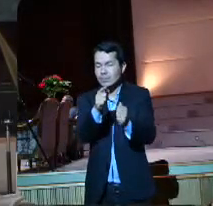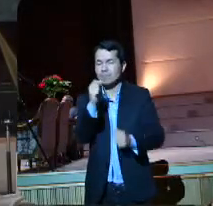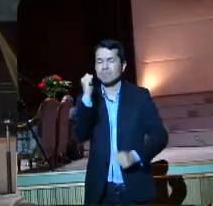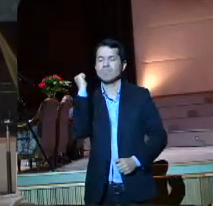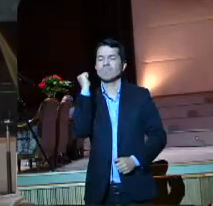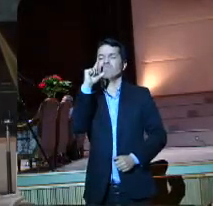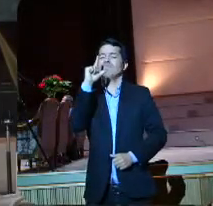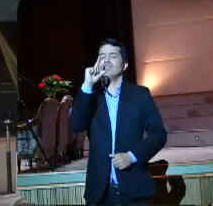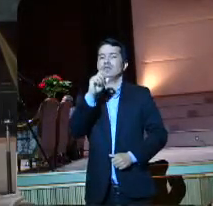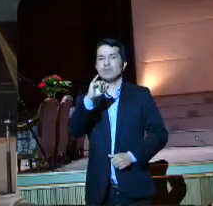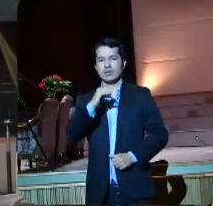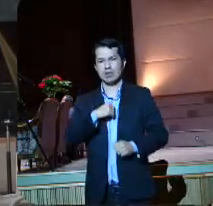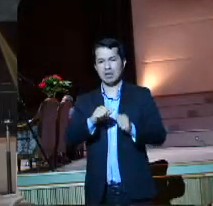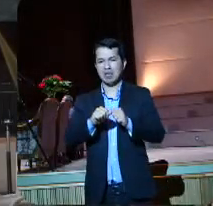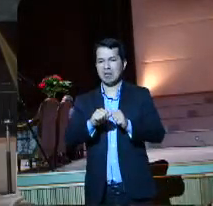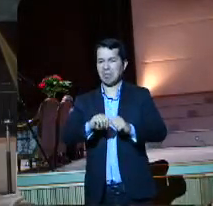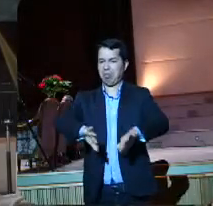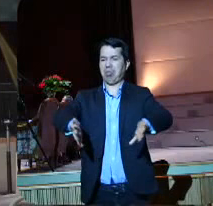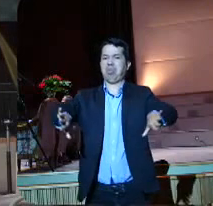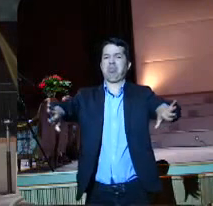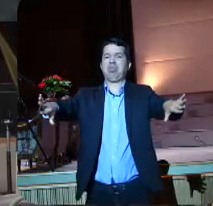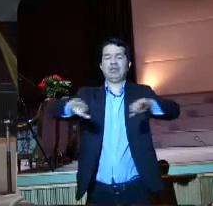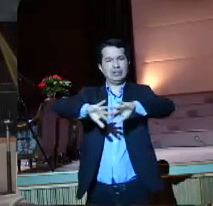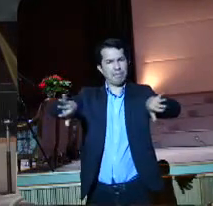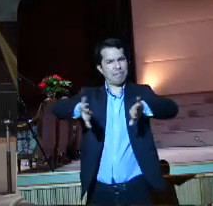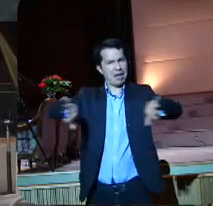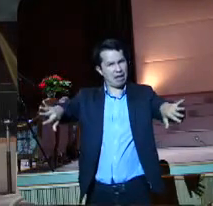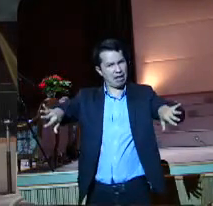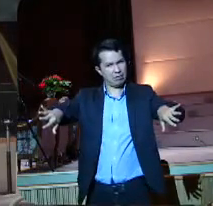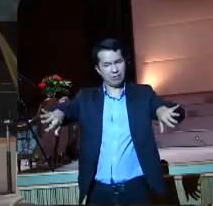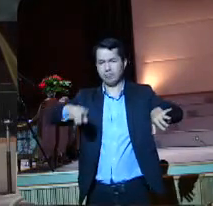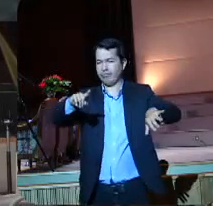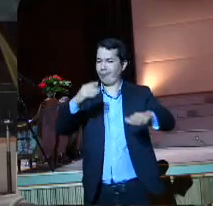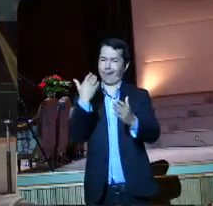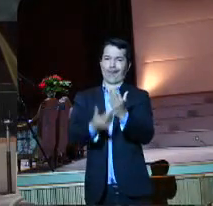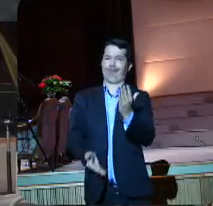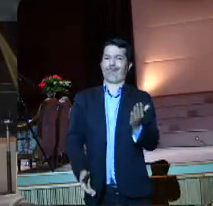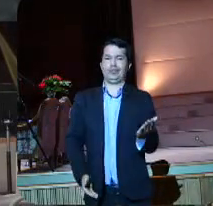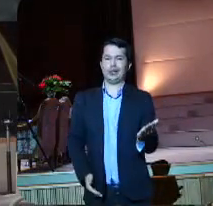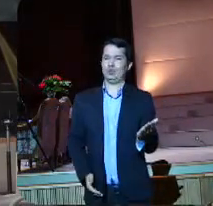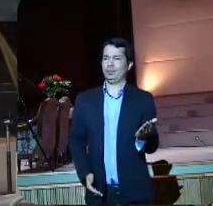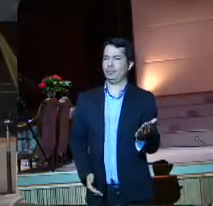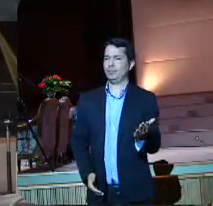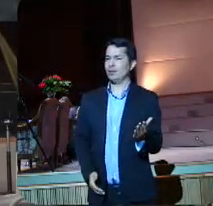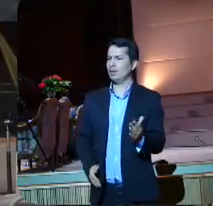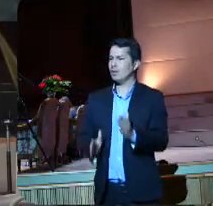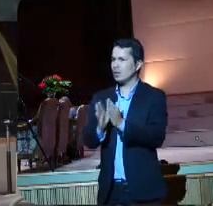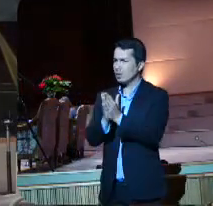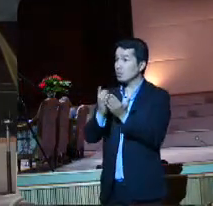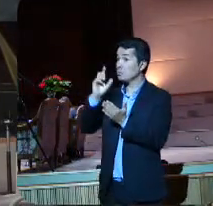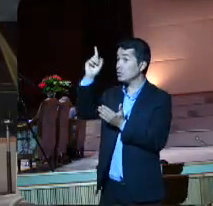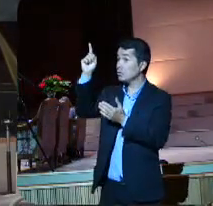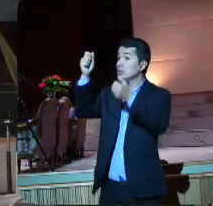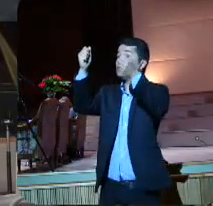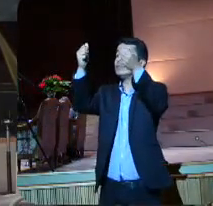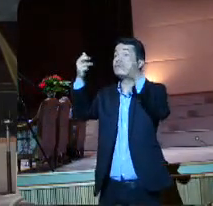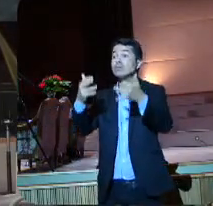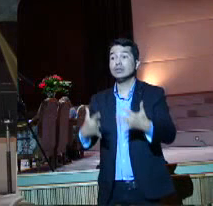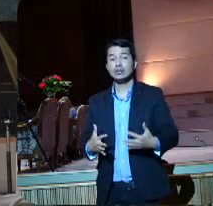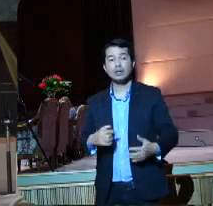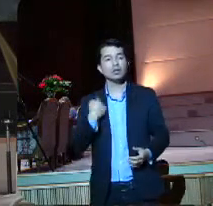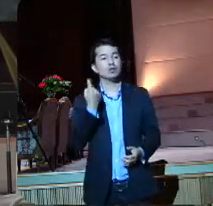O que a Bíblia vai ensinar para a gente é que não dá para a gente estar mais ou menos comprometido com